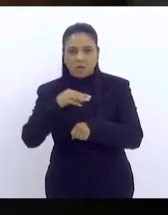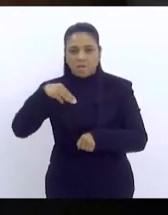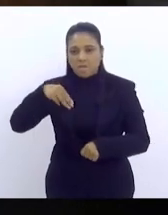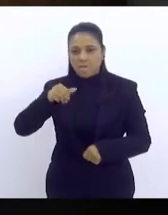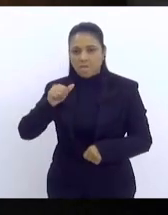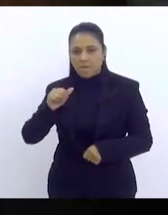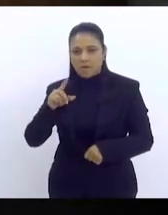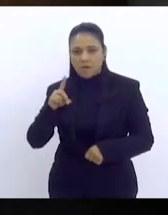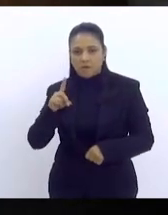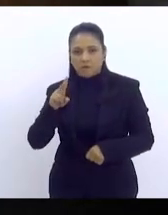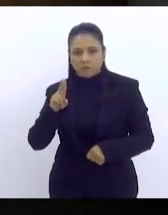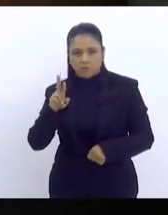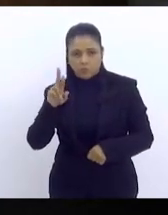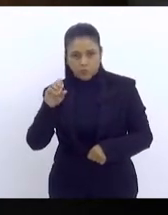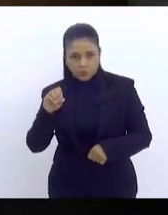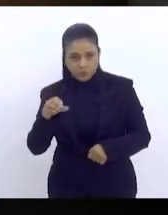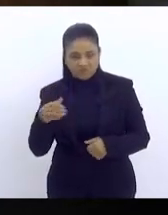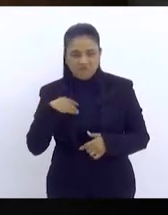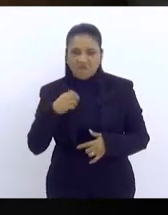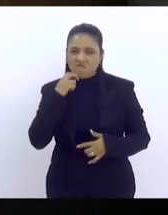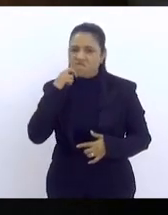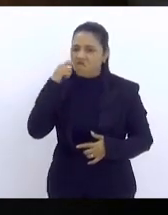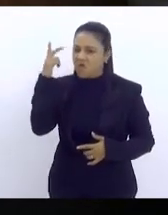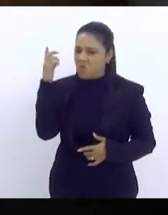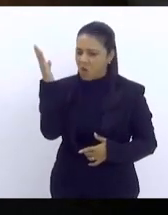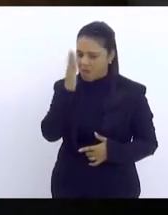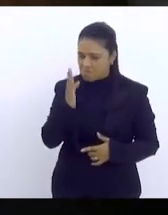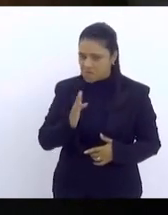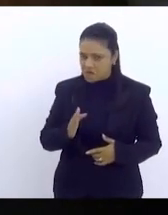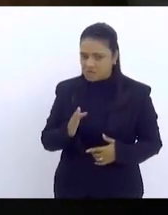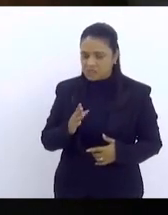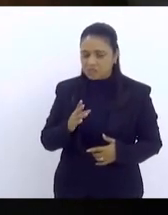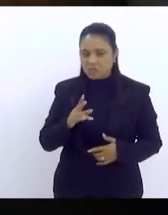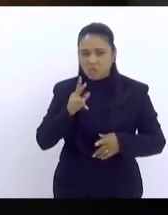brasileiros um país que infelizmente